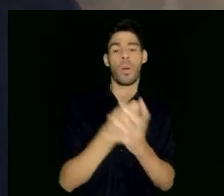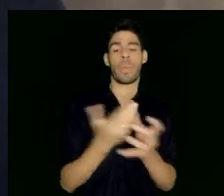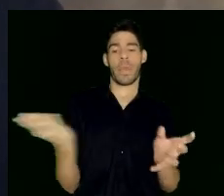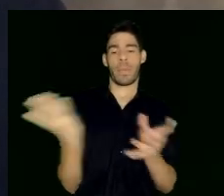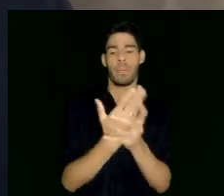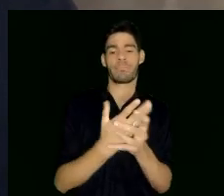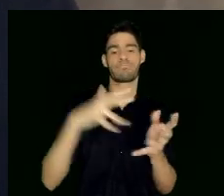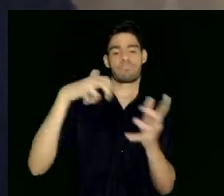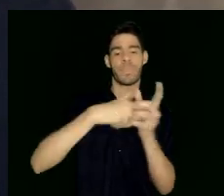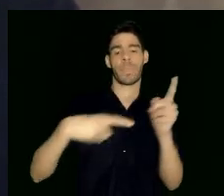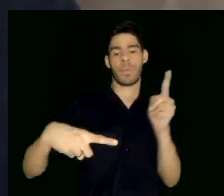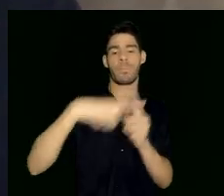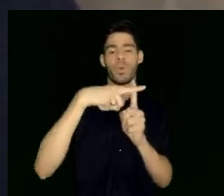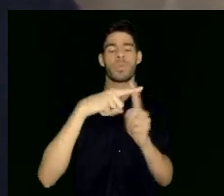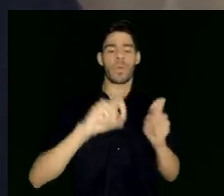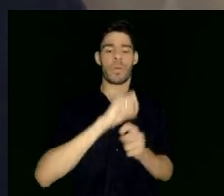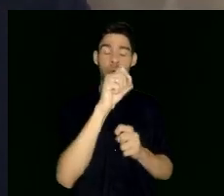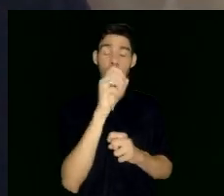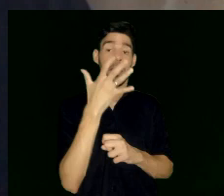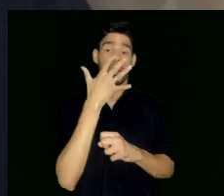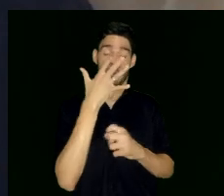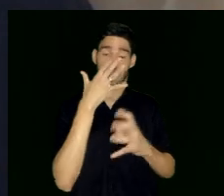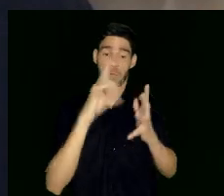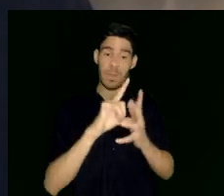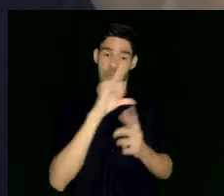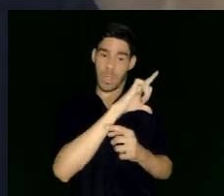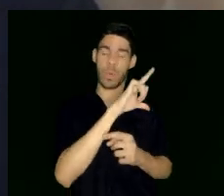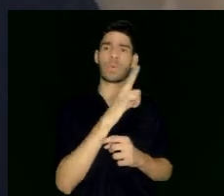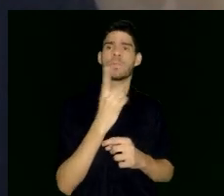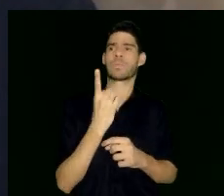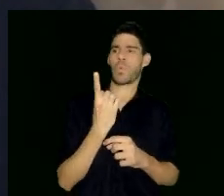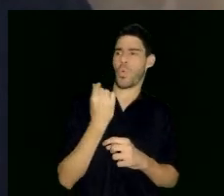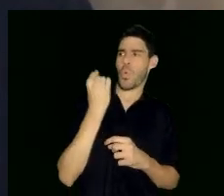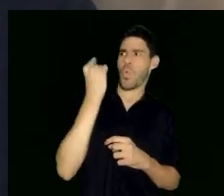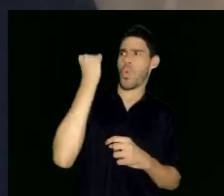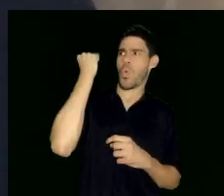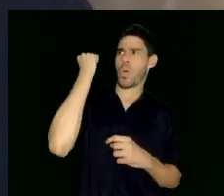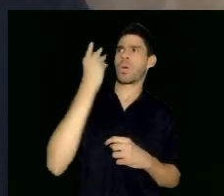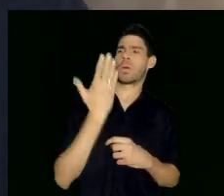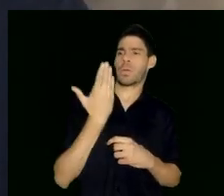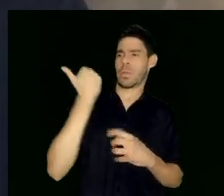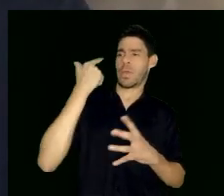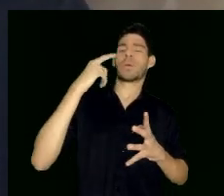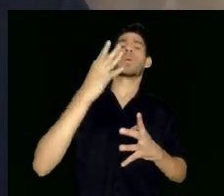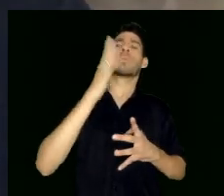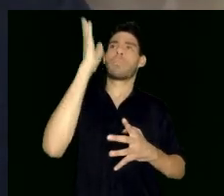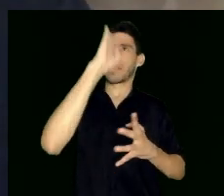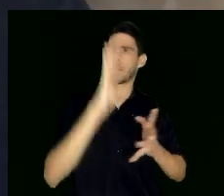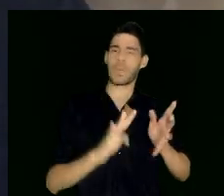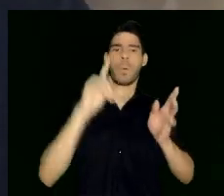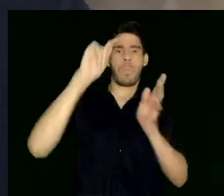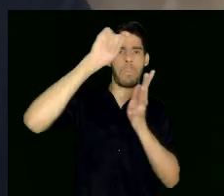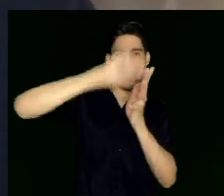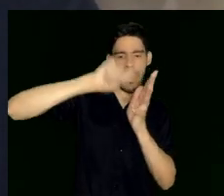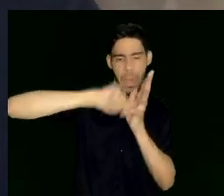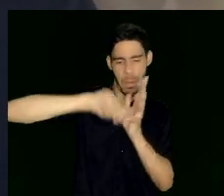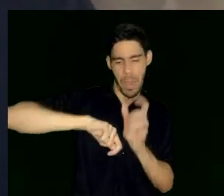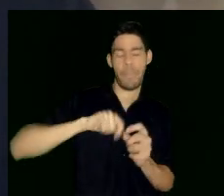obrigações processuais penais positivas? Antes, porém, uma observação. Há muito tempo, particularmente, já venho escrevendo no